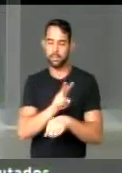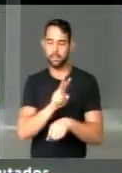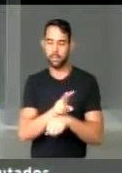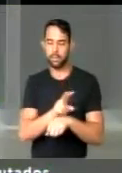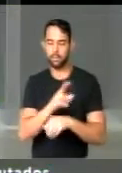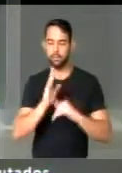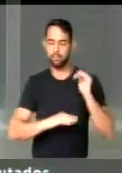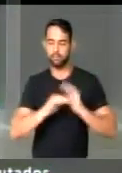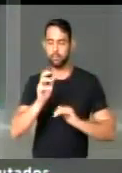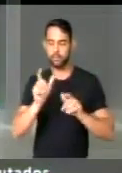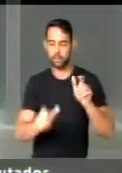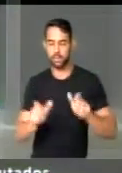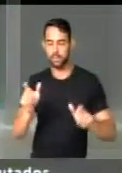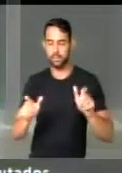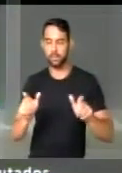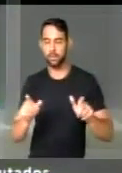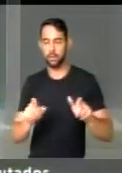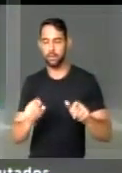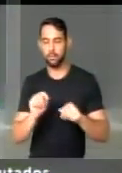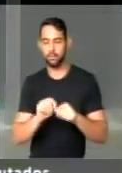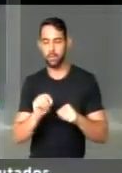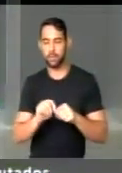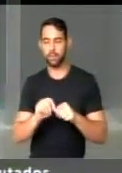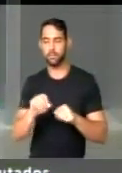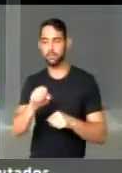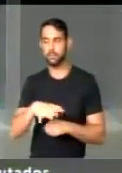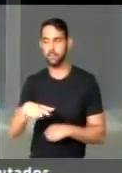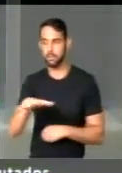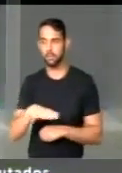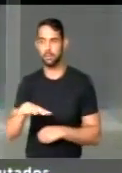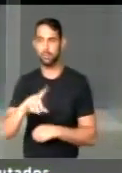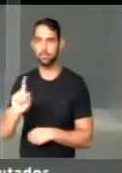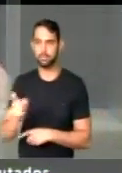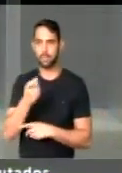o potencial para o setor.